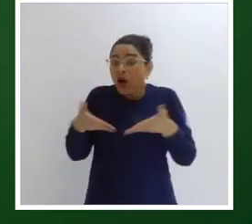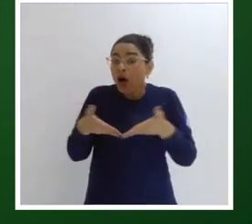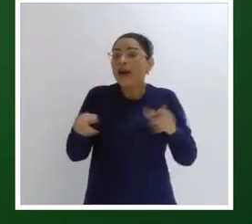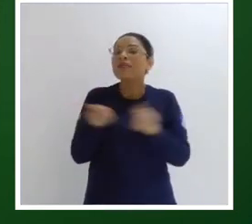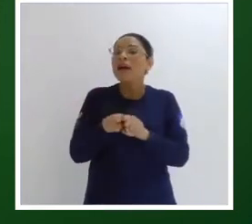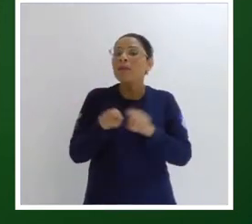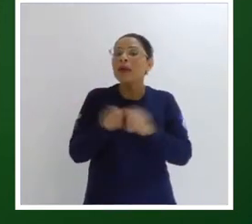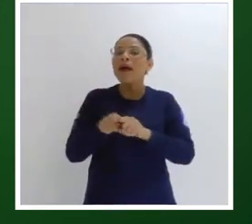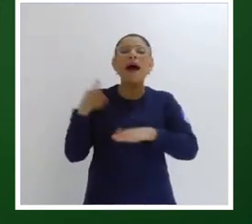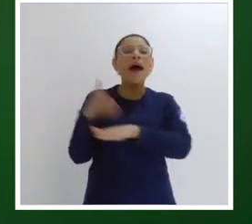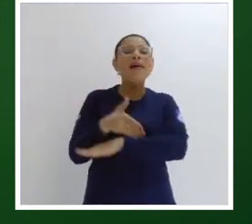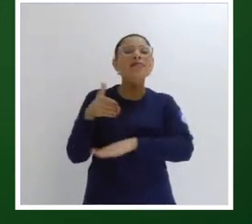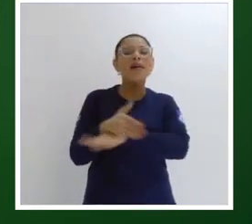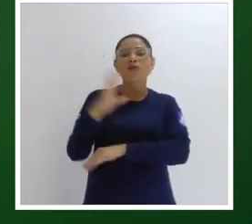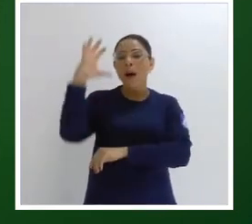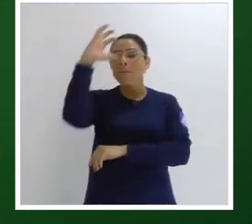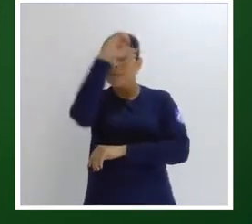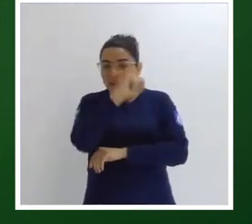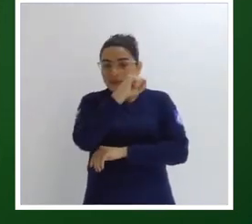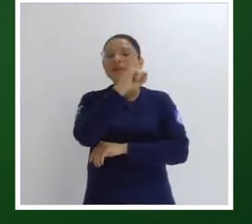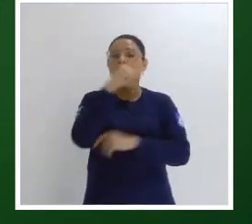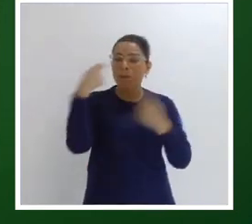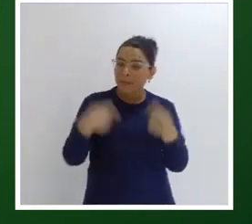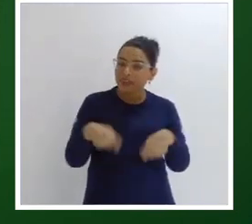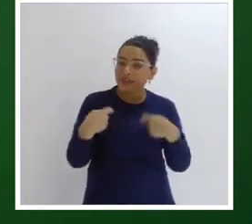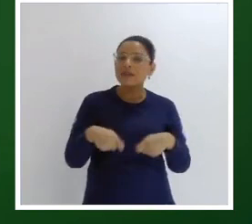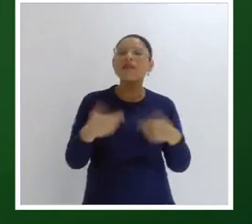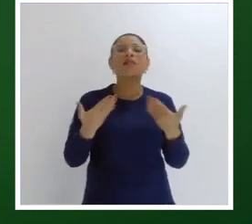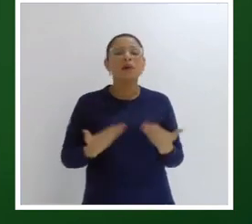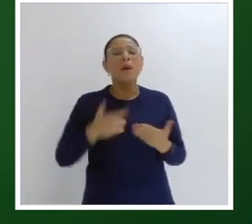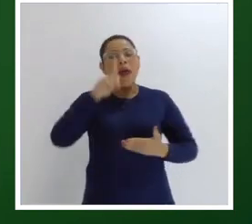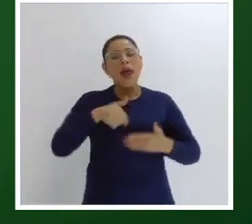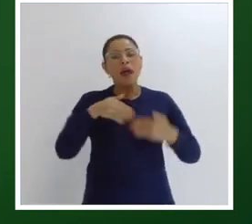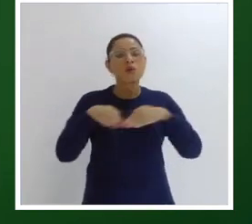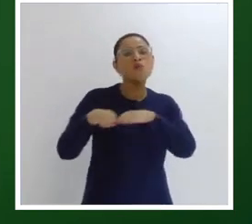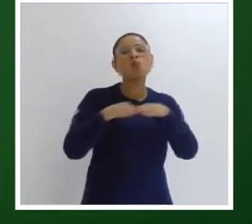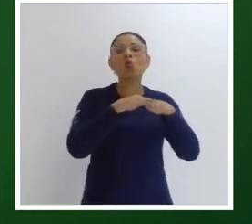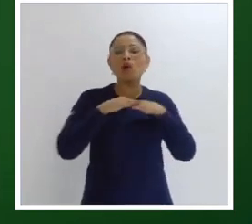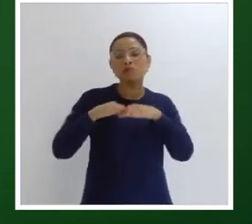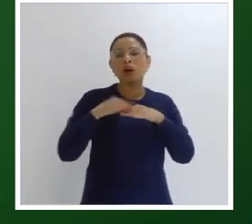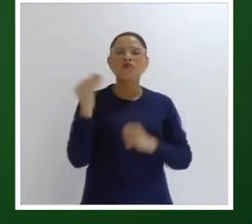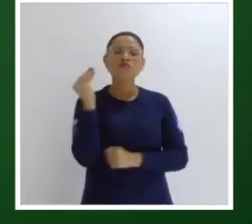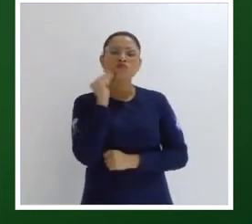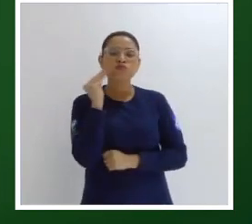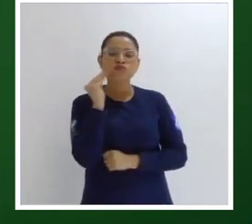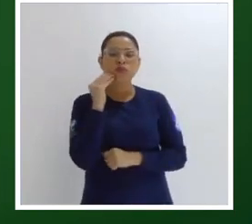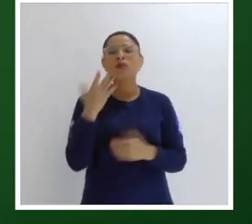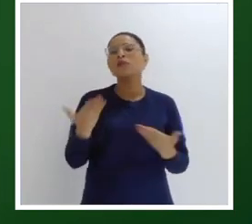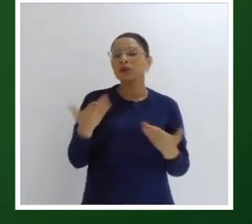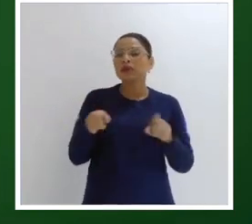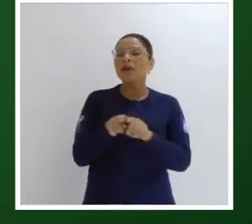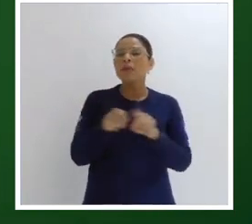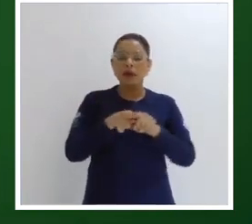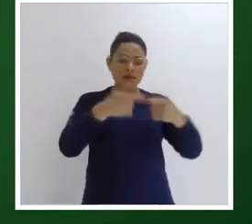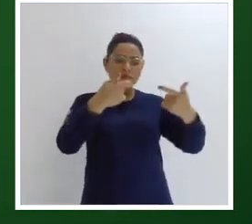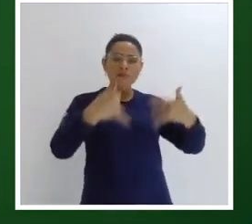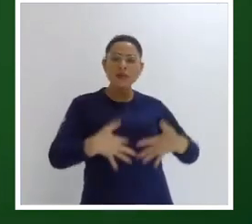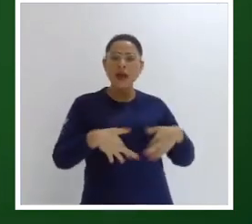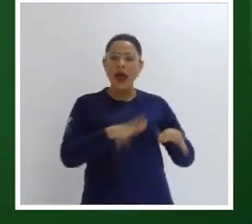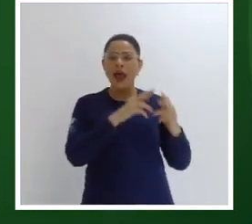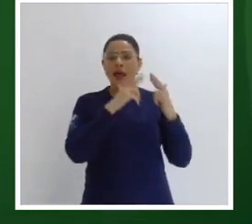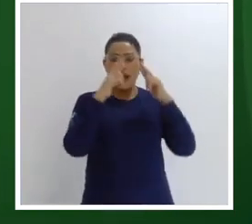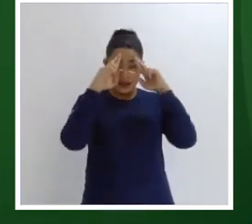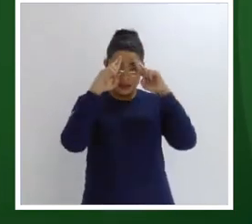acesso a todos ao aprendizado ele trata sobre a igualdade de oportunidades fala sobre o respeito